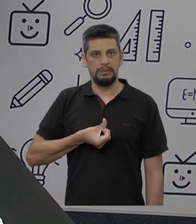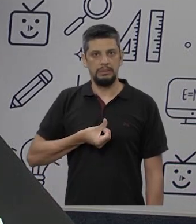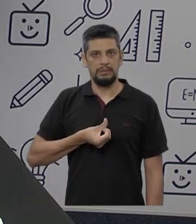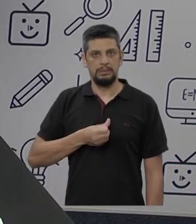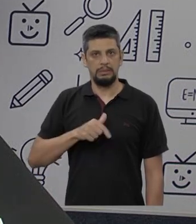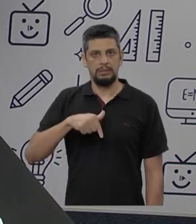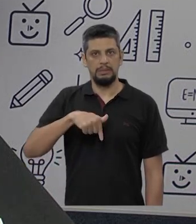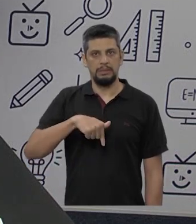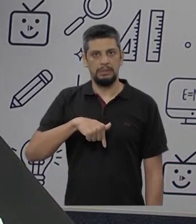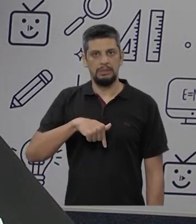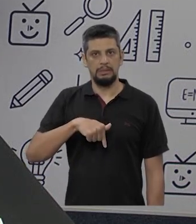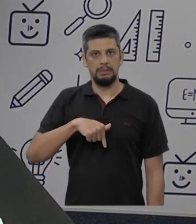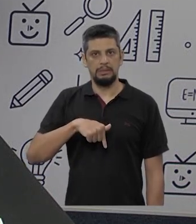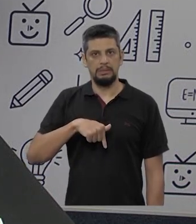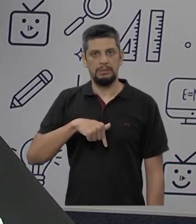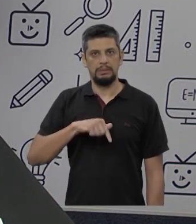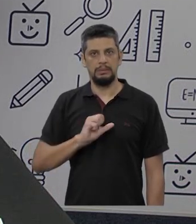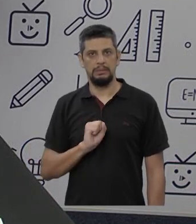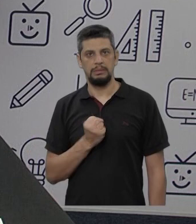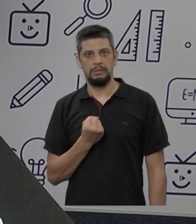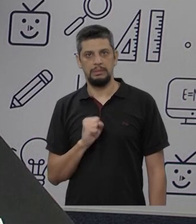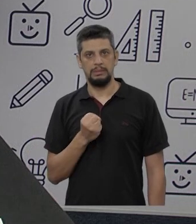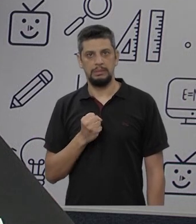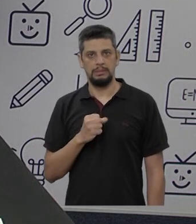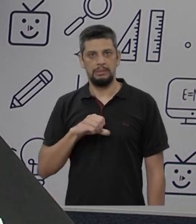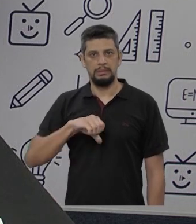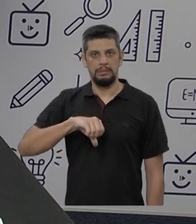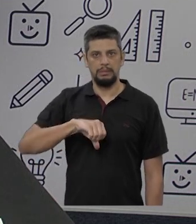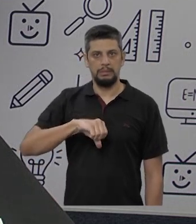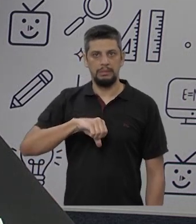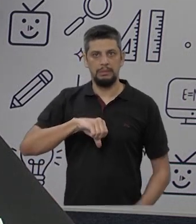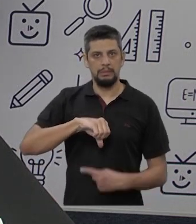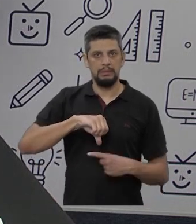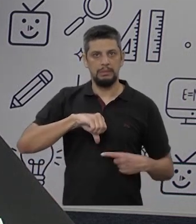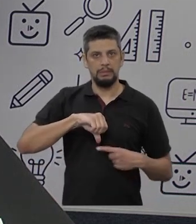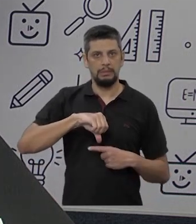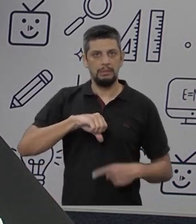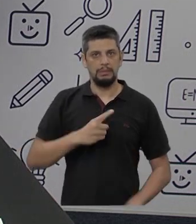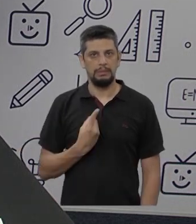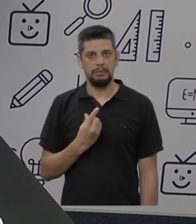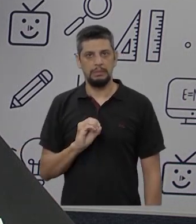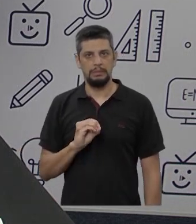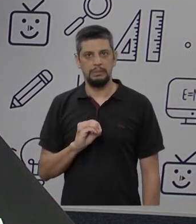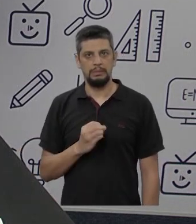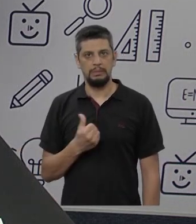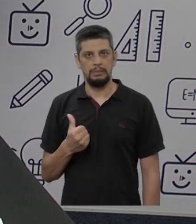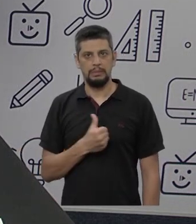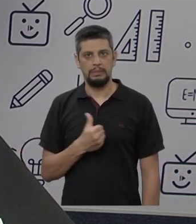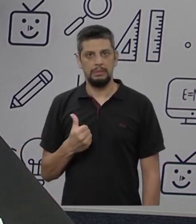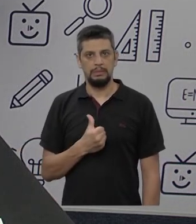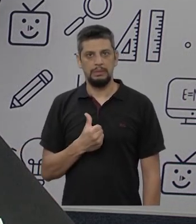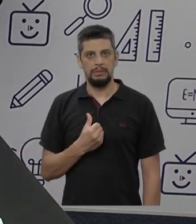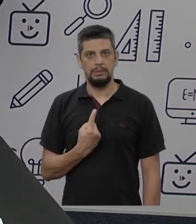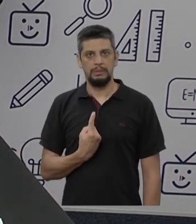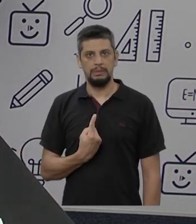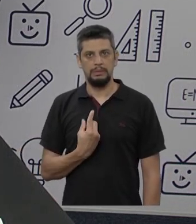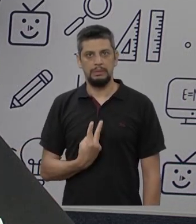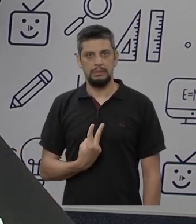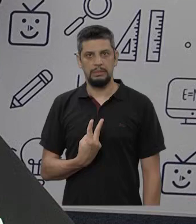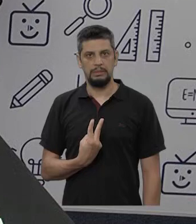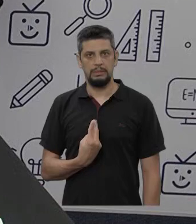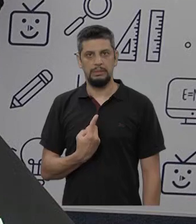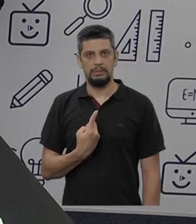cinco, seis, sete, oito, nove, dez,